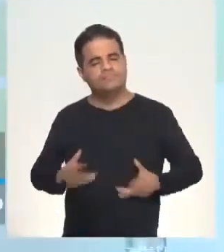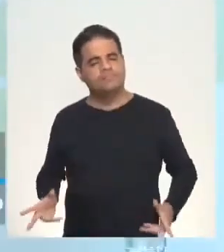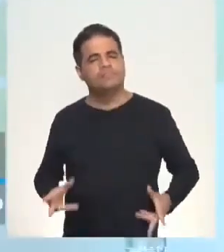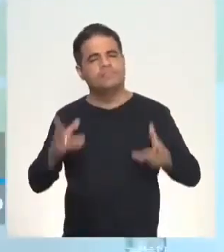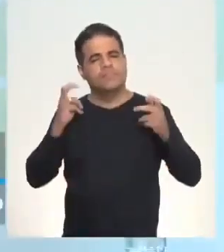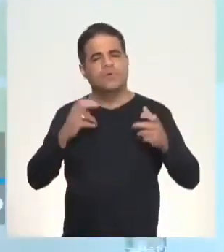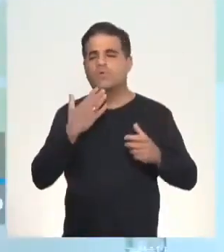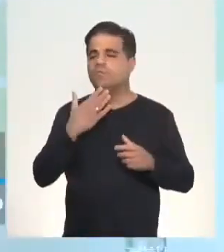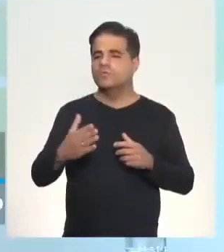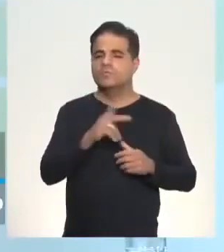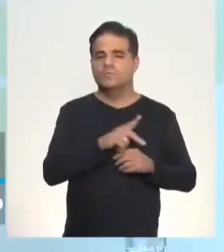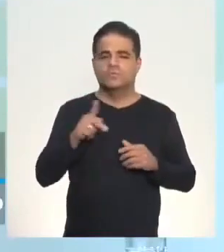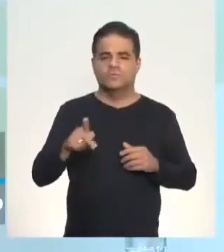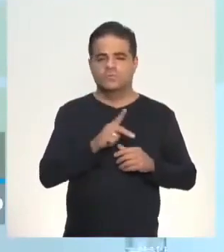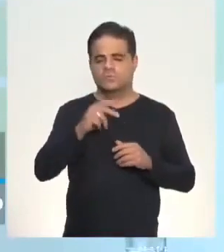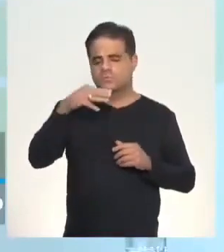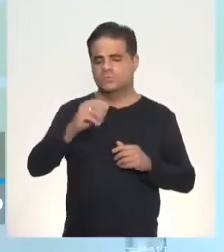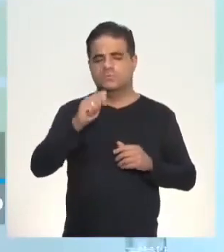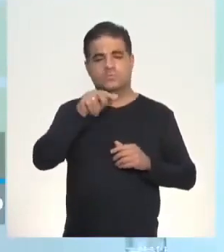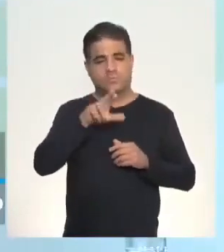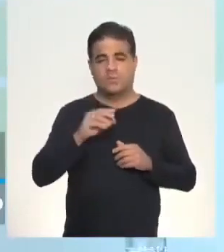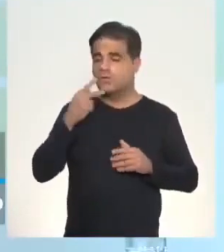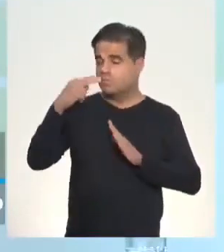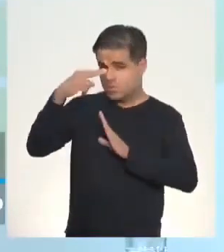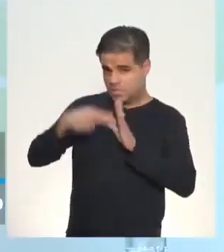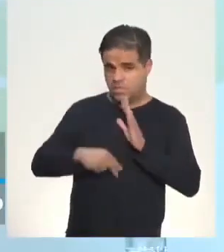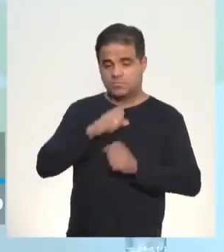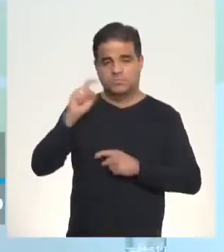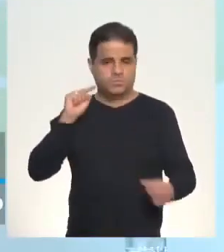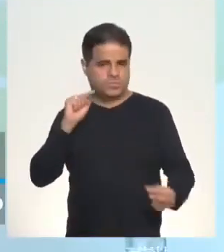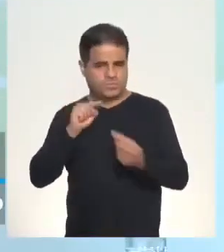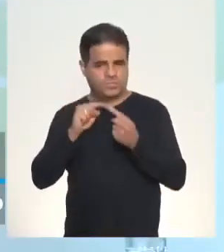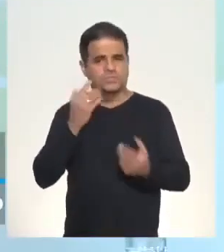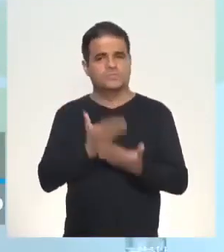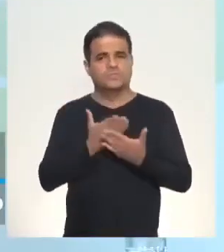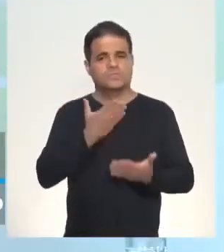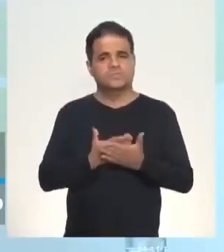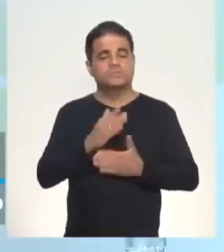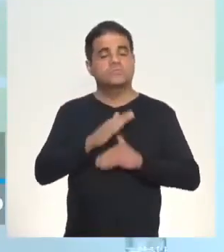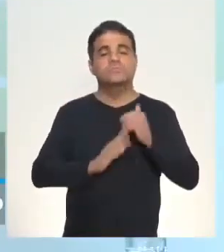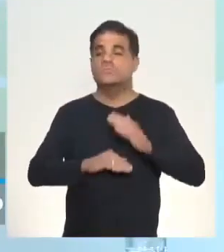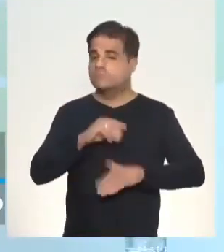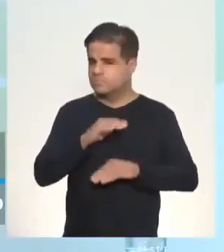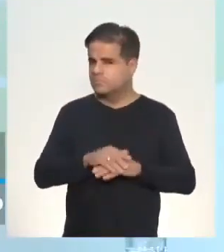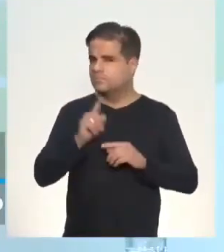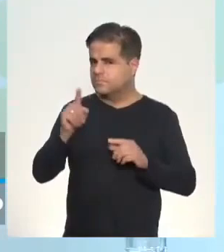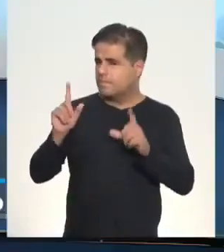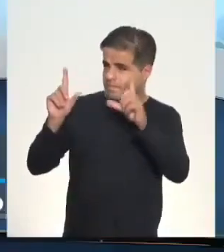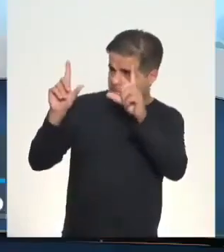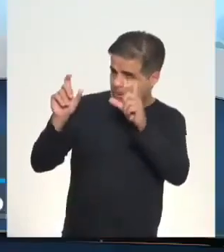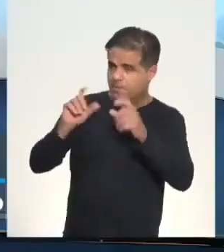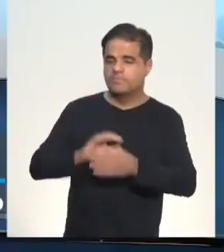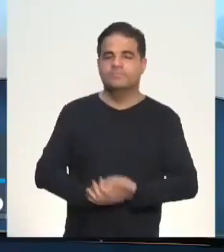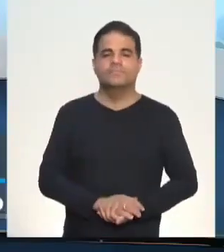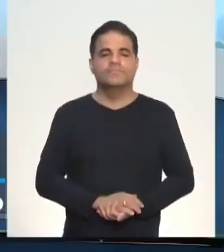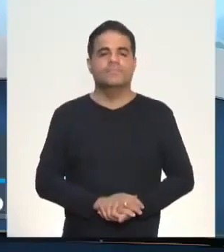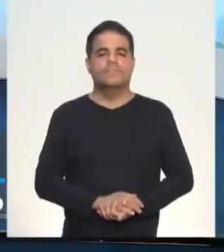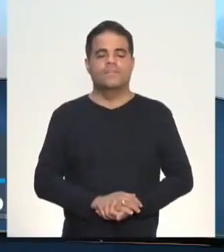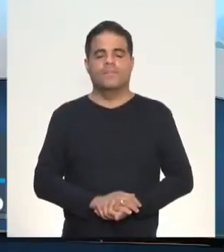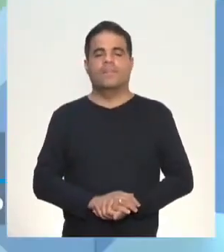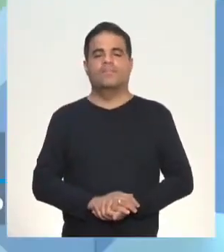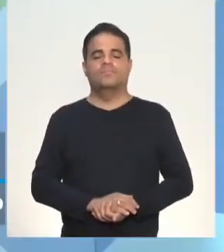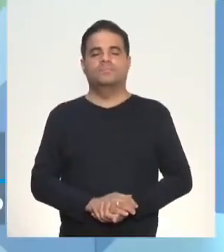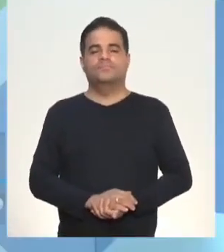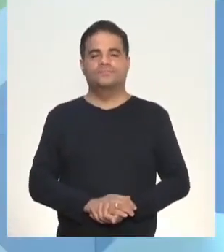perspectiva. Eu vou pedir para o professor Mauro ler, então, para a gente os objetivos da aula e a habilidade você printa. Isso mesmo, objetivos